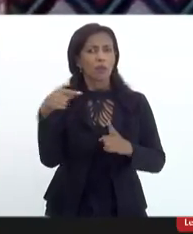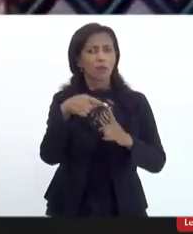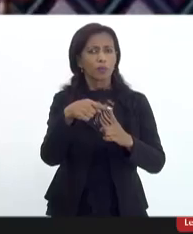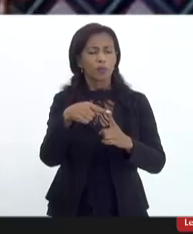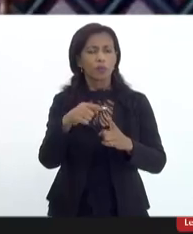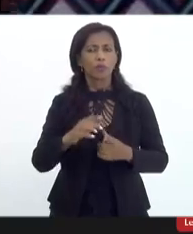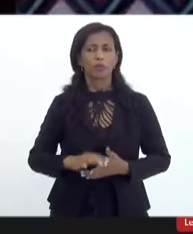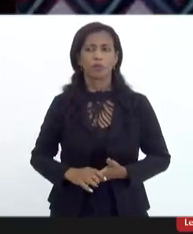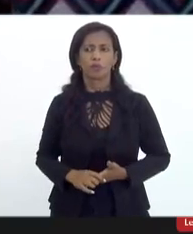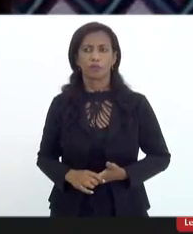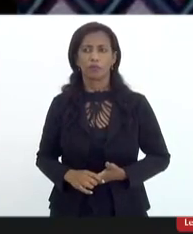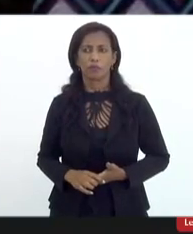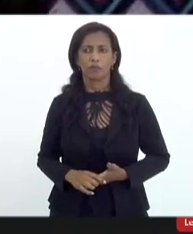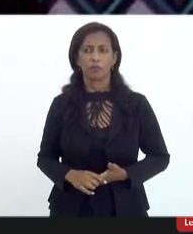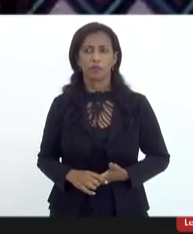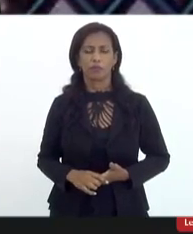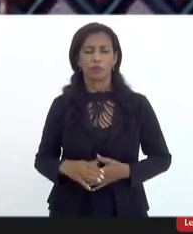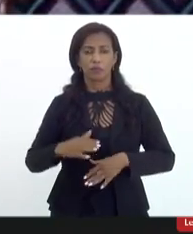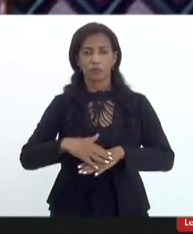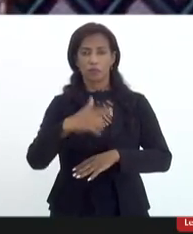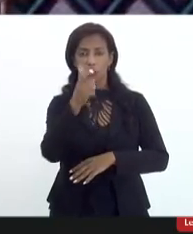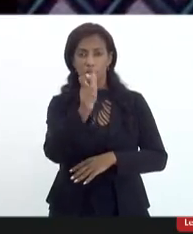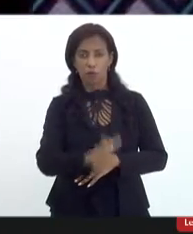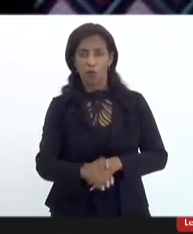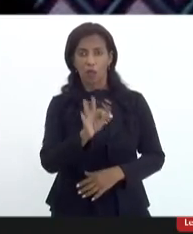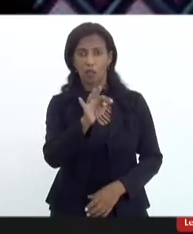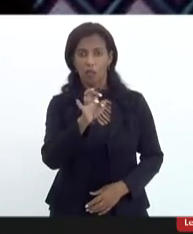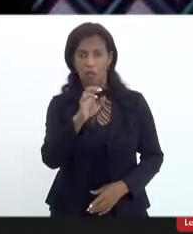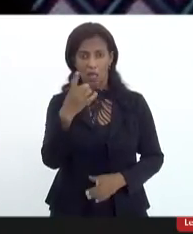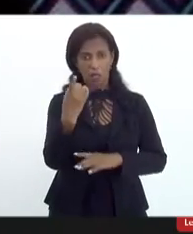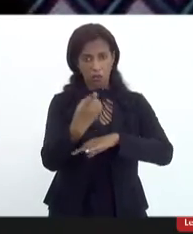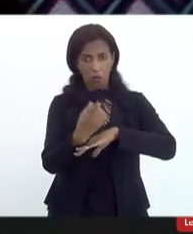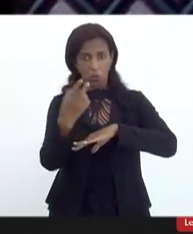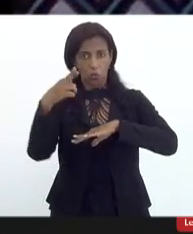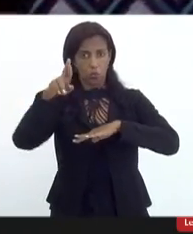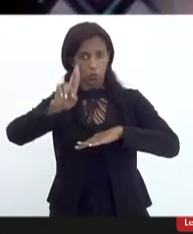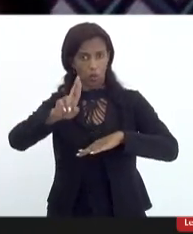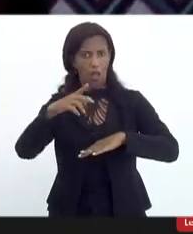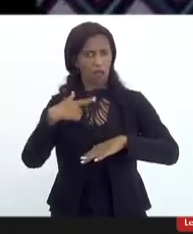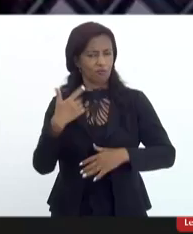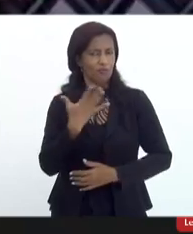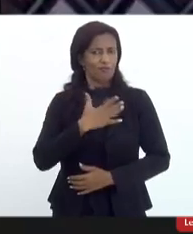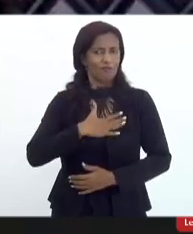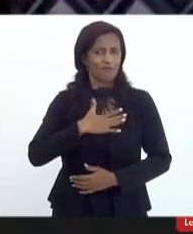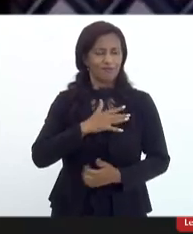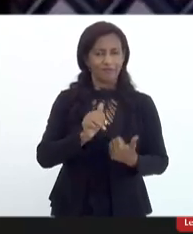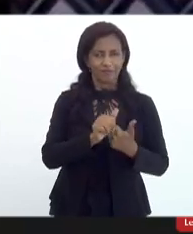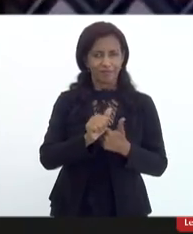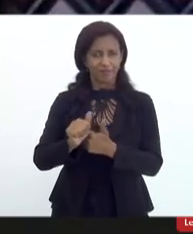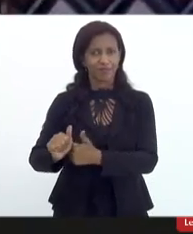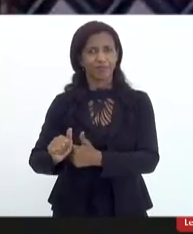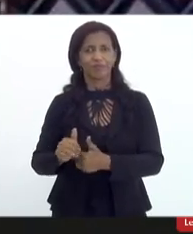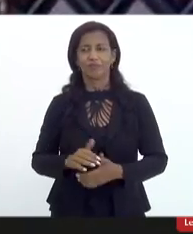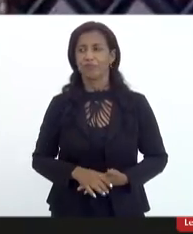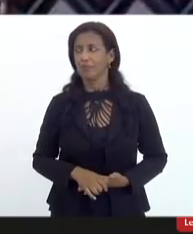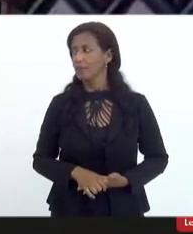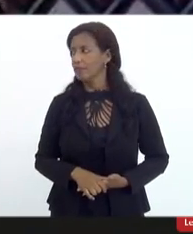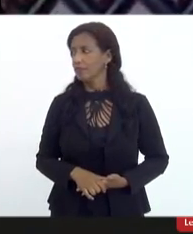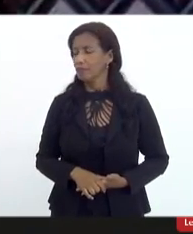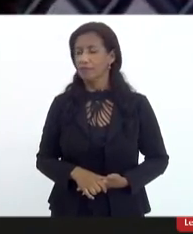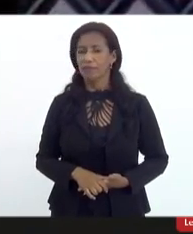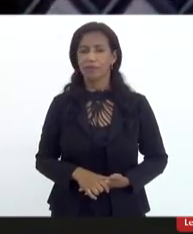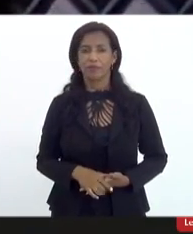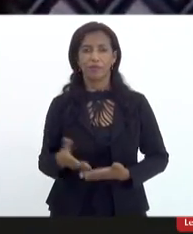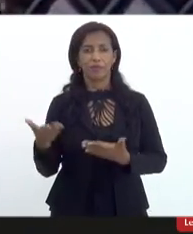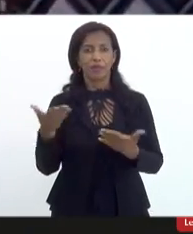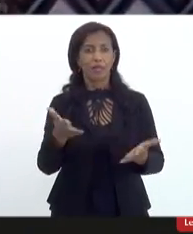objeto da sua tese de doutorado, né, que eu tive o prazer de acompanhar, que